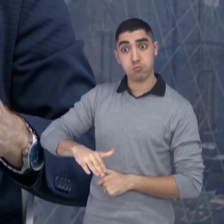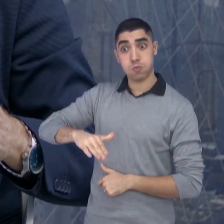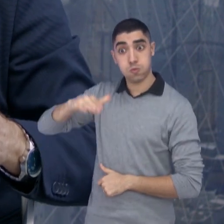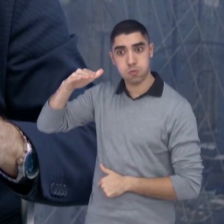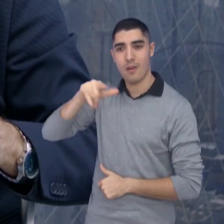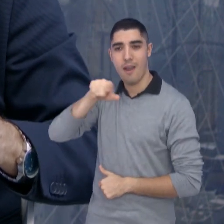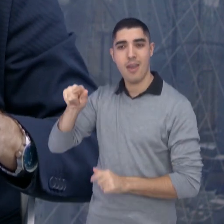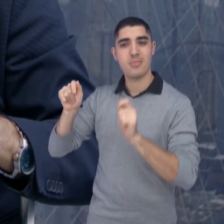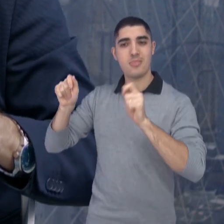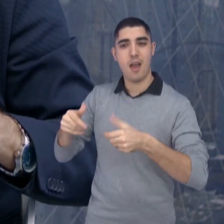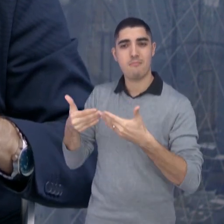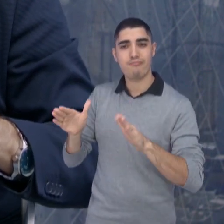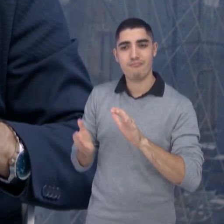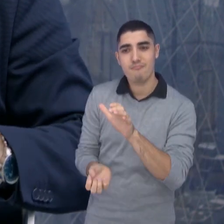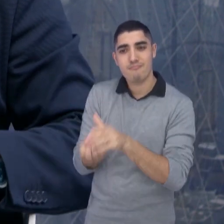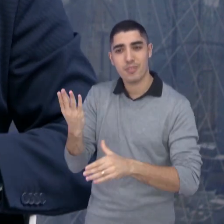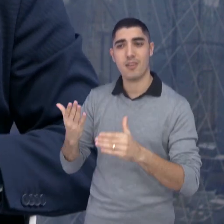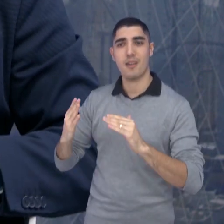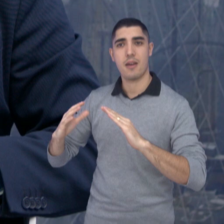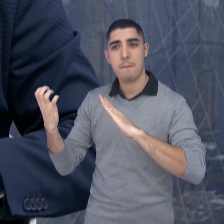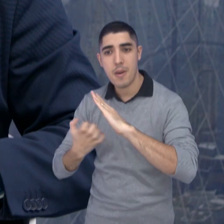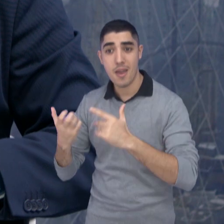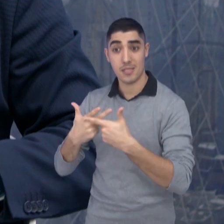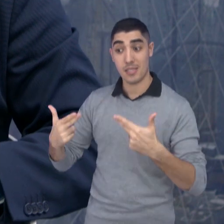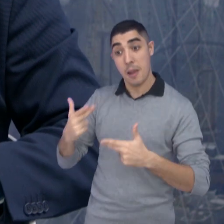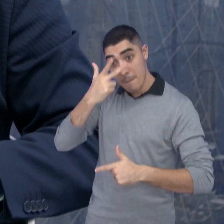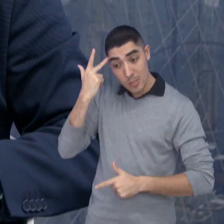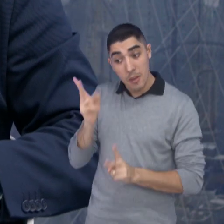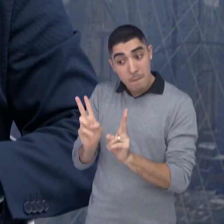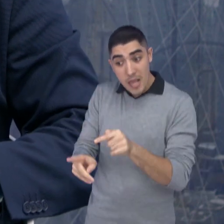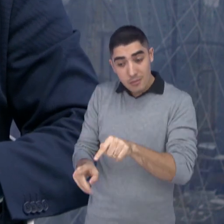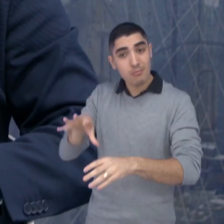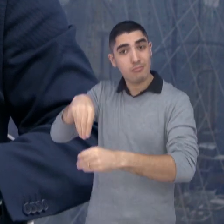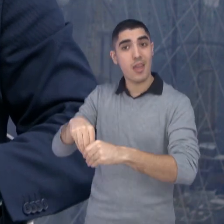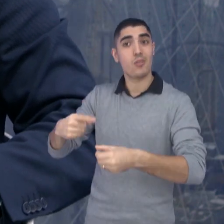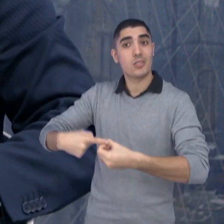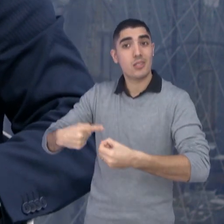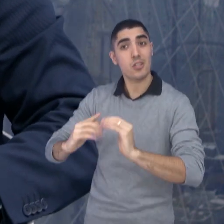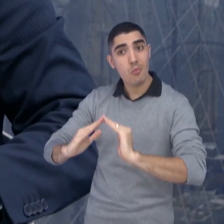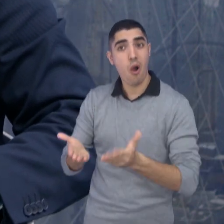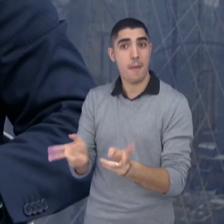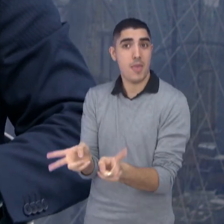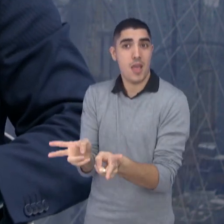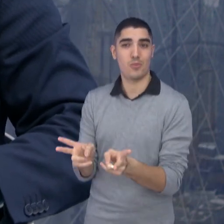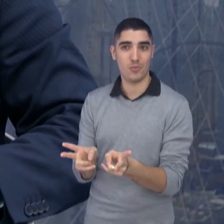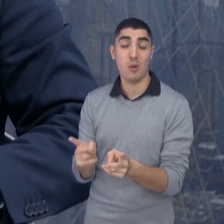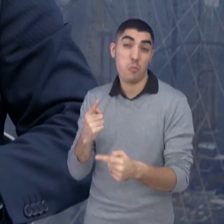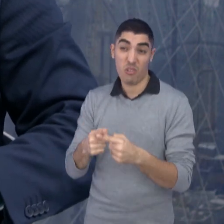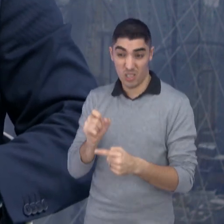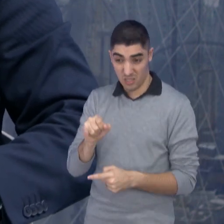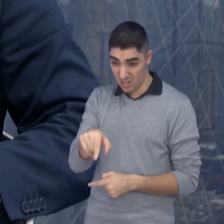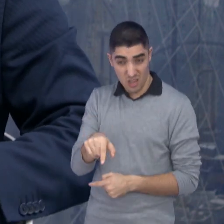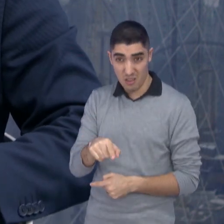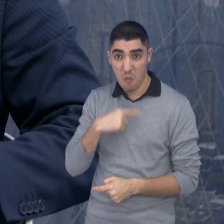do investimento privado possam ser aproveitados por quem mora nessa localidade. Senão a oportunidade criada vai ser aproveitada por alguém,